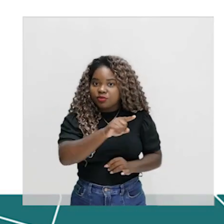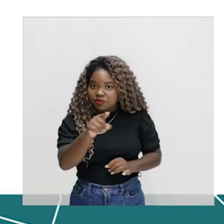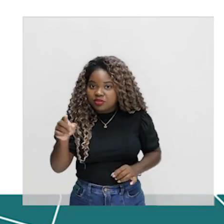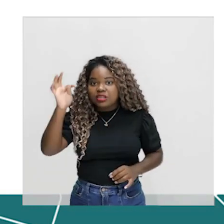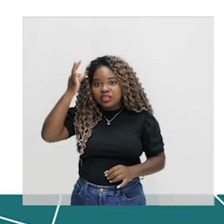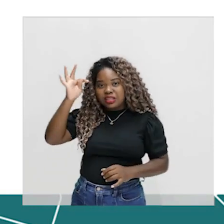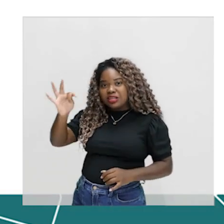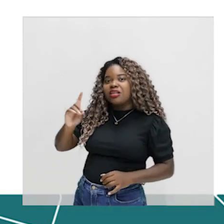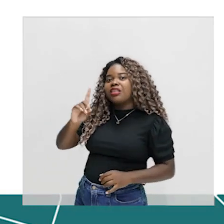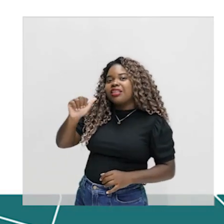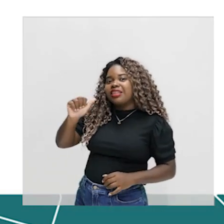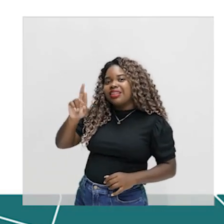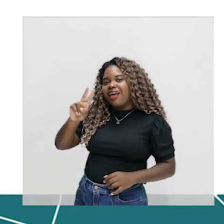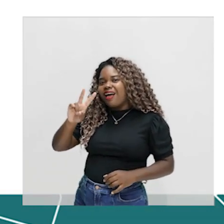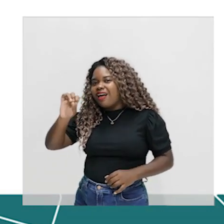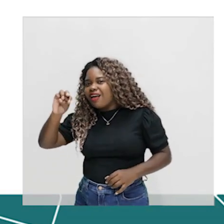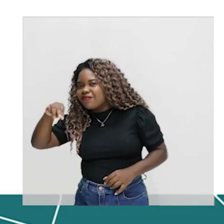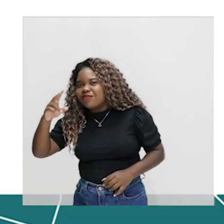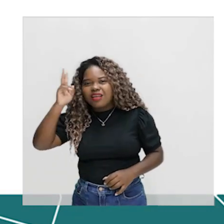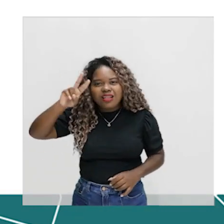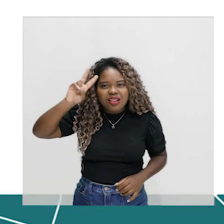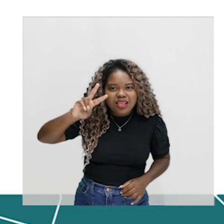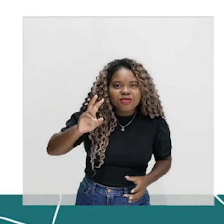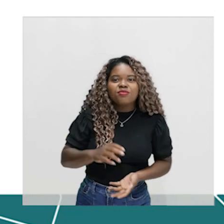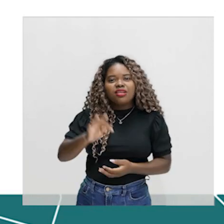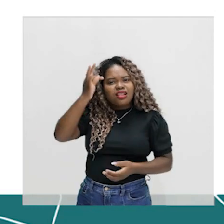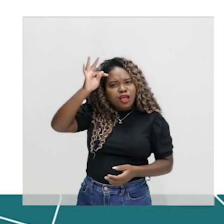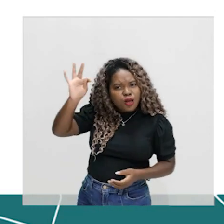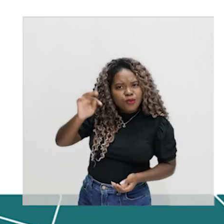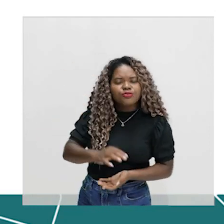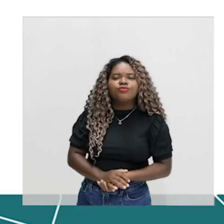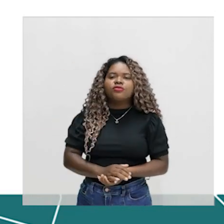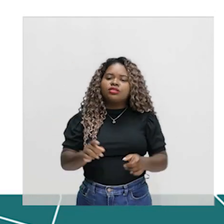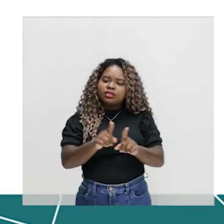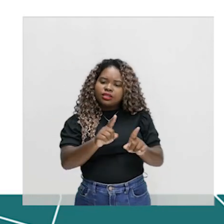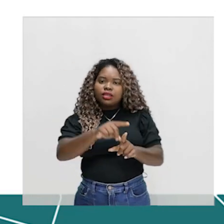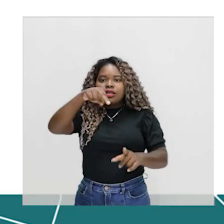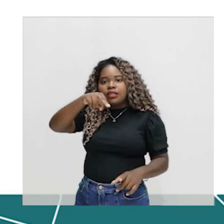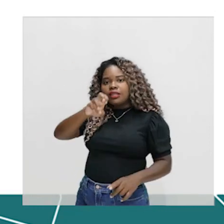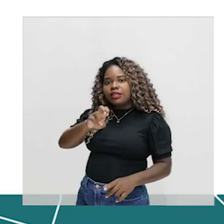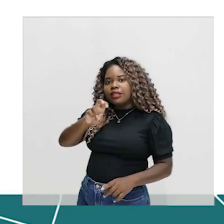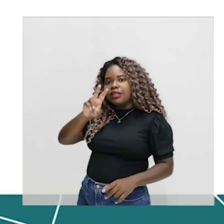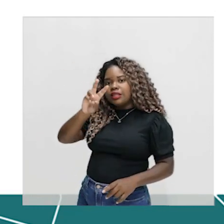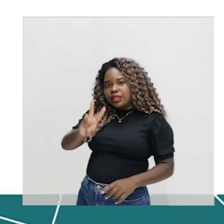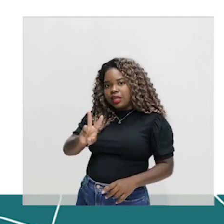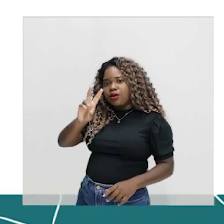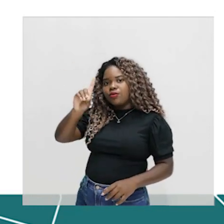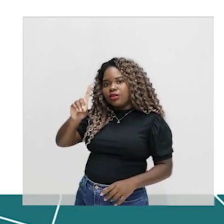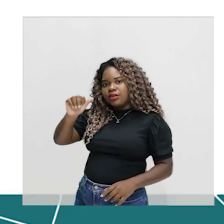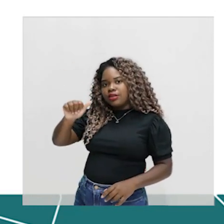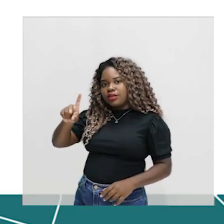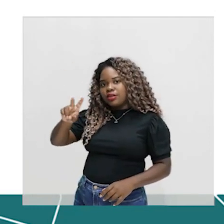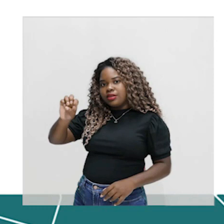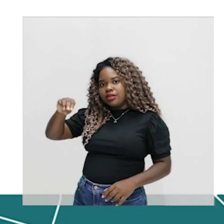do Charles Darwin né que era a teoria mais aceita depois eu expliquei sobre o neo Darwinismo Neo